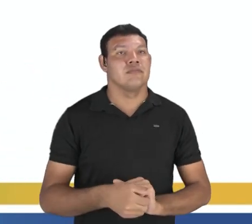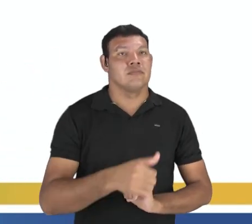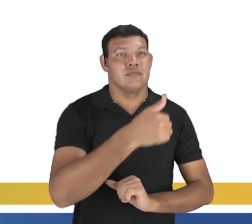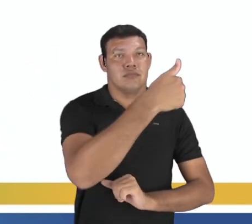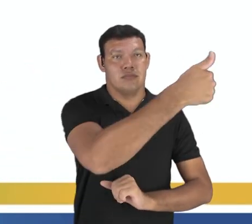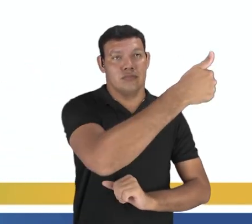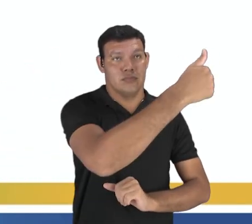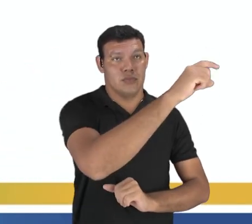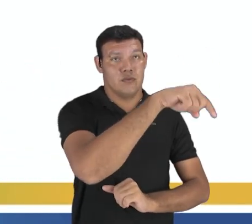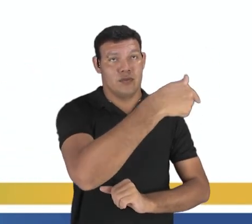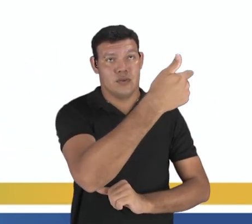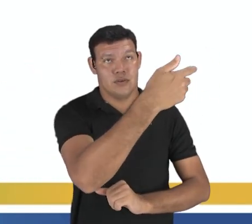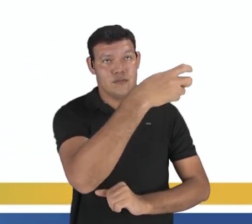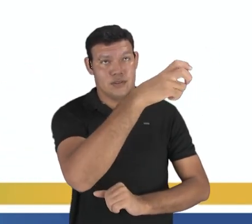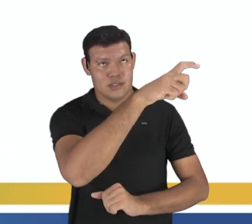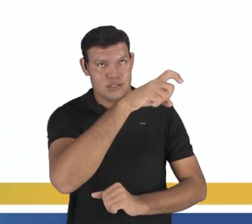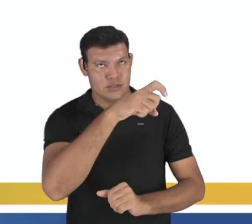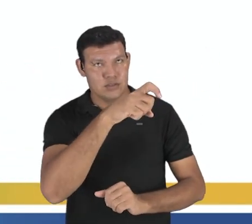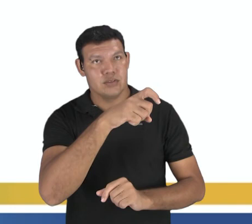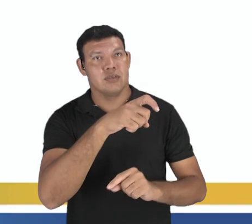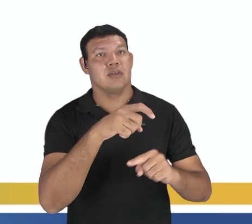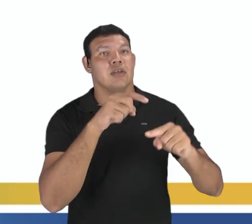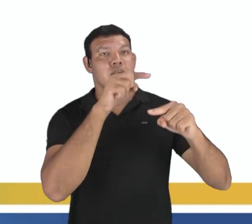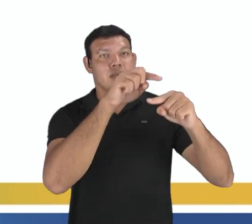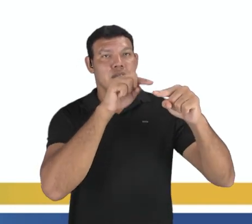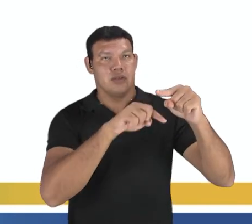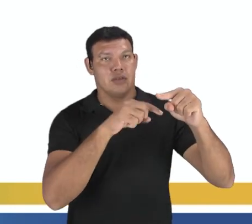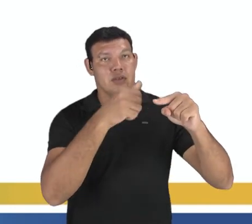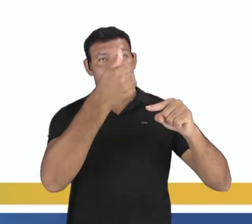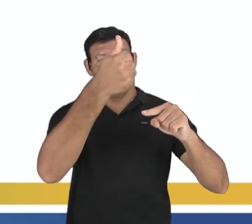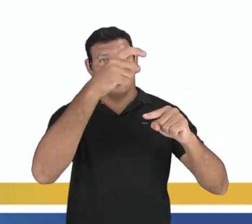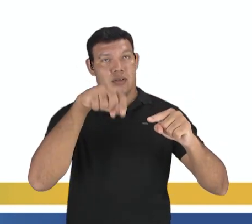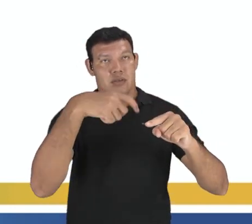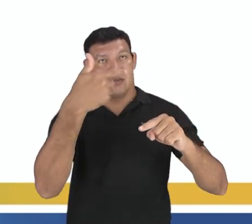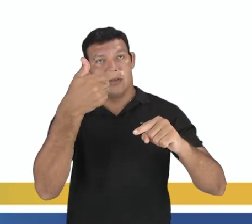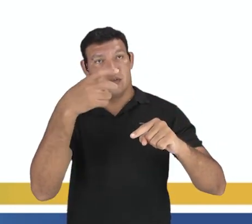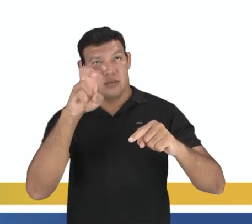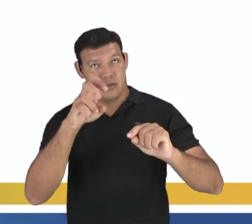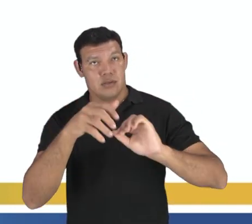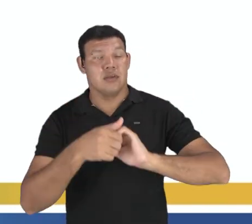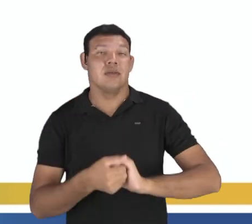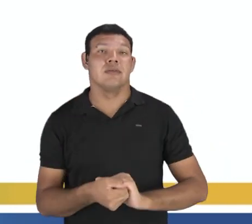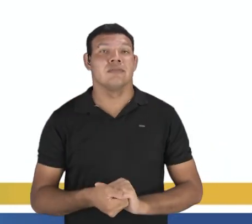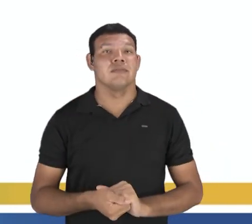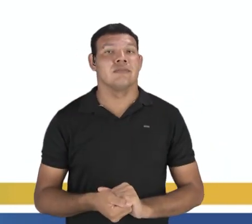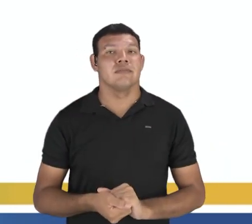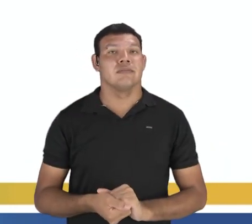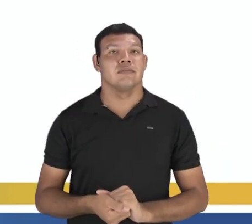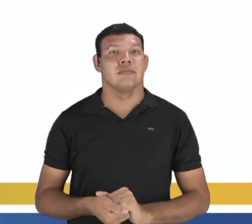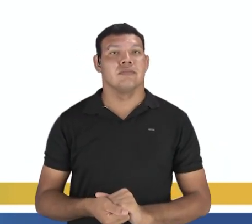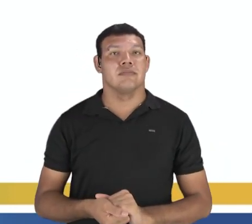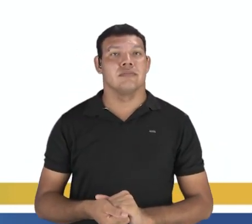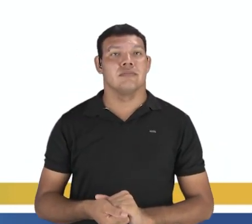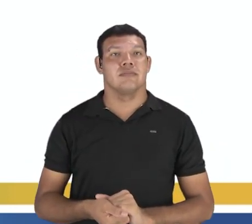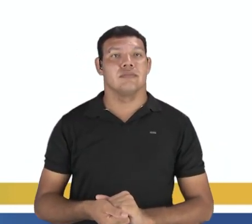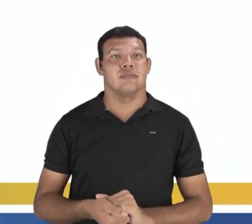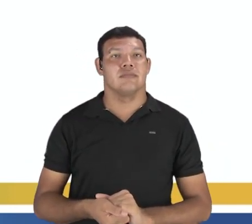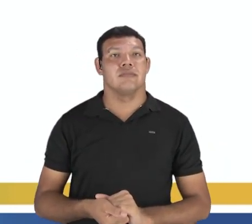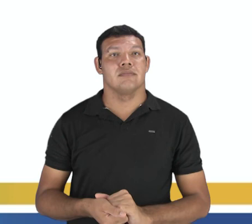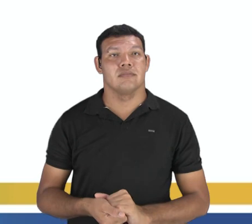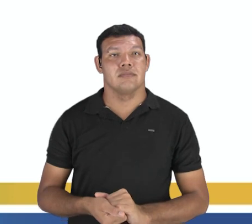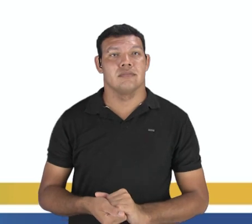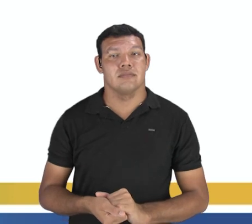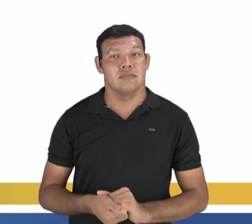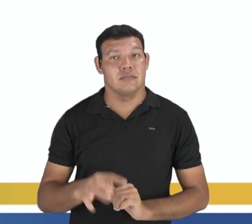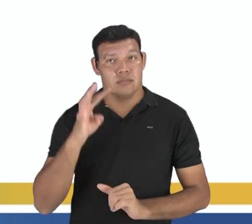o inverso dele, né? E aí nós vamos dividir por 1,25 no primeiro membro e no segundo membro. E aí nós